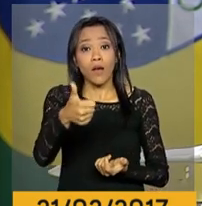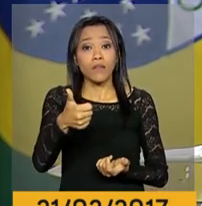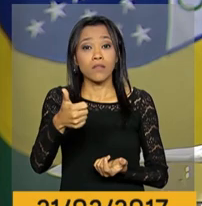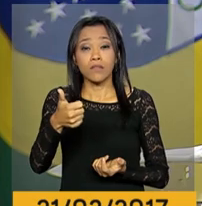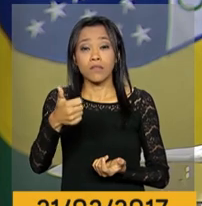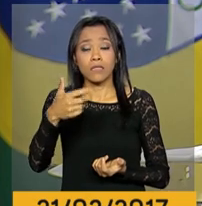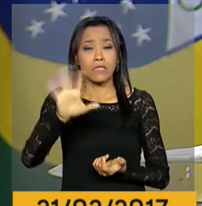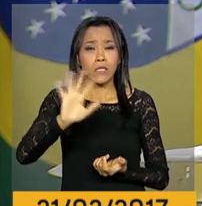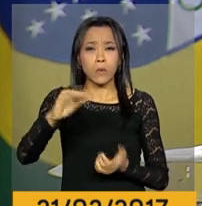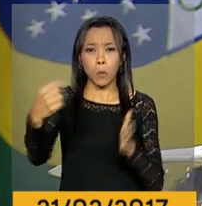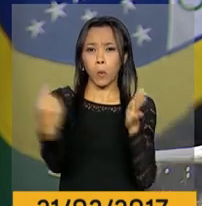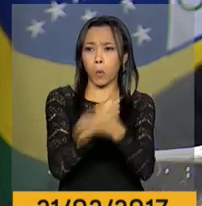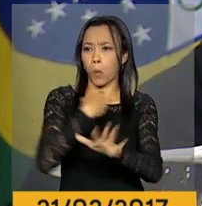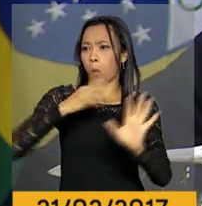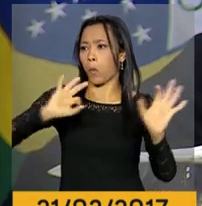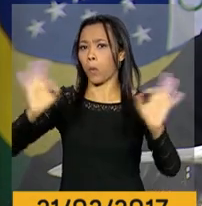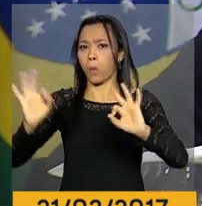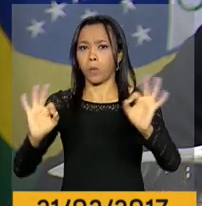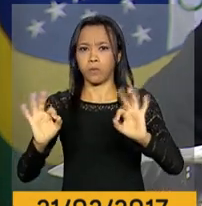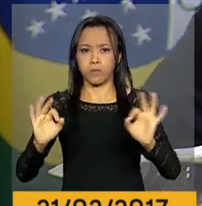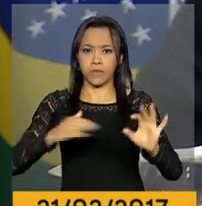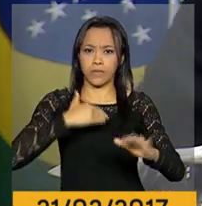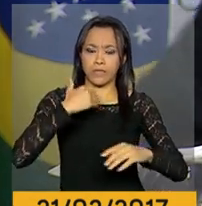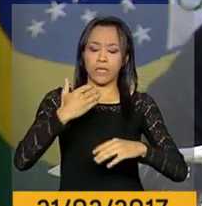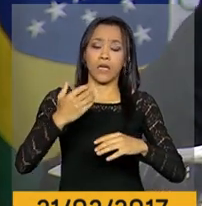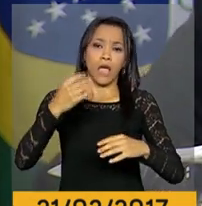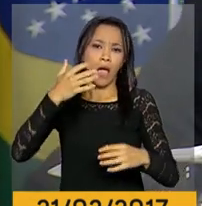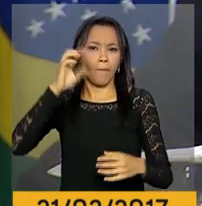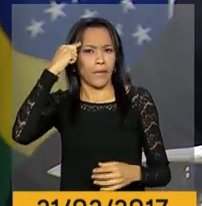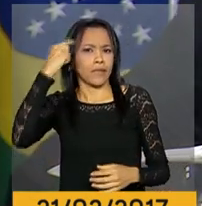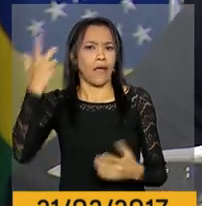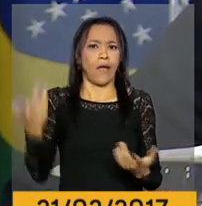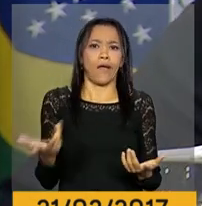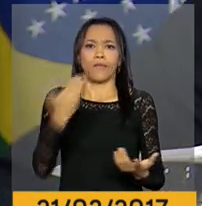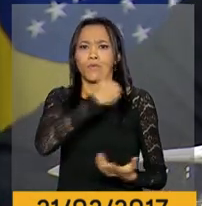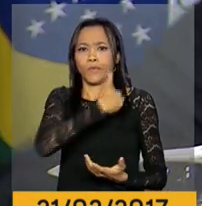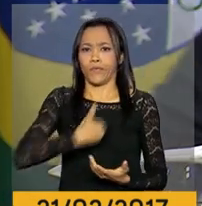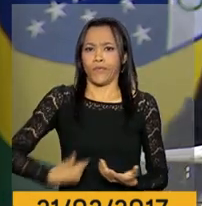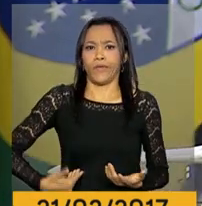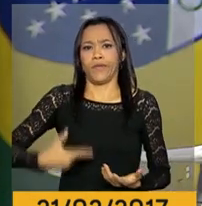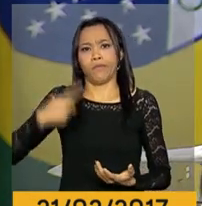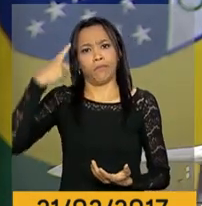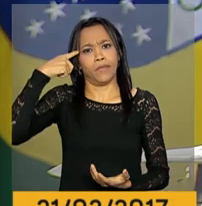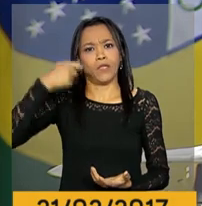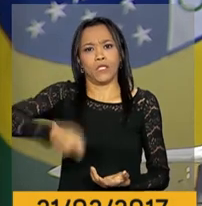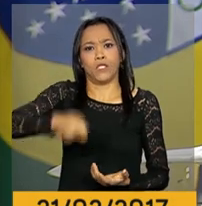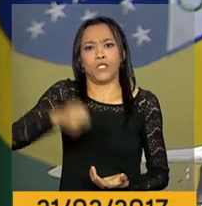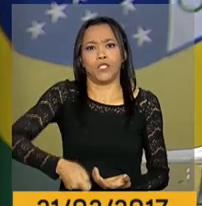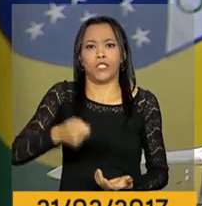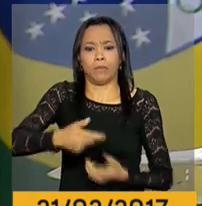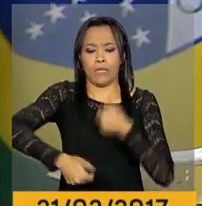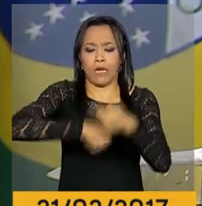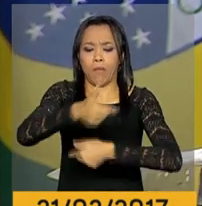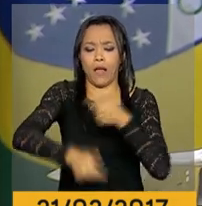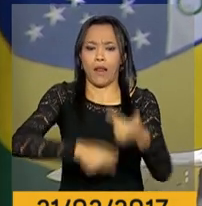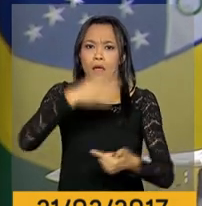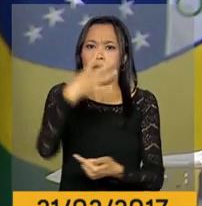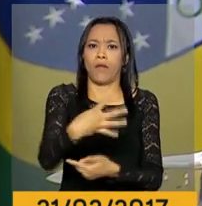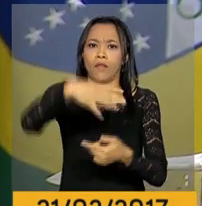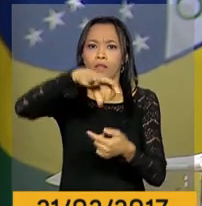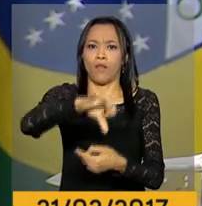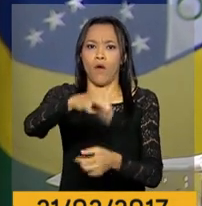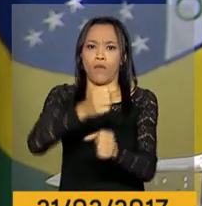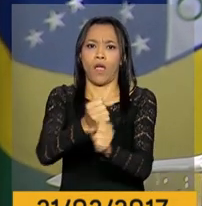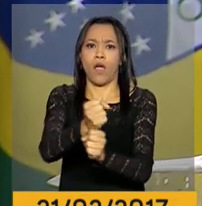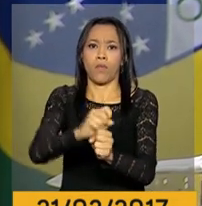contestação a ideia de que imagine este governo agora Tá exigindo que você trabalhe 49 anos para